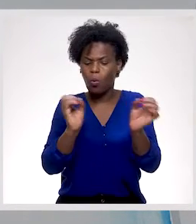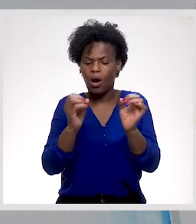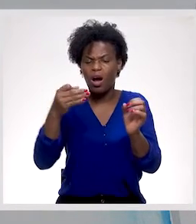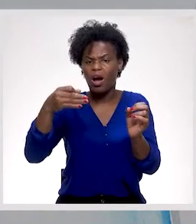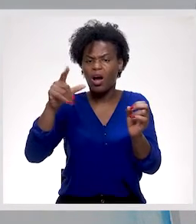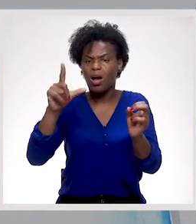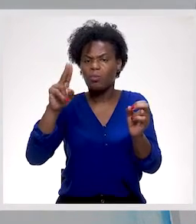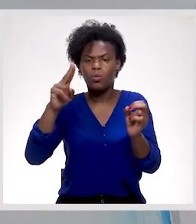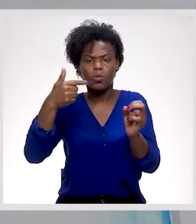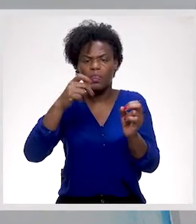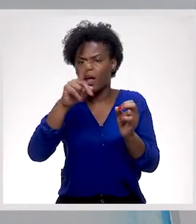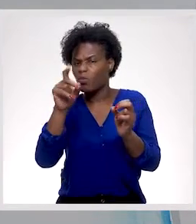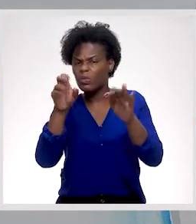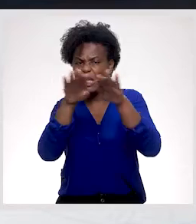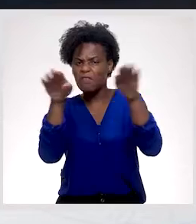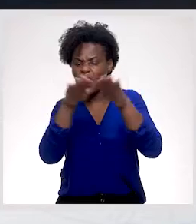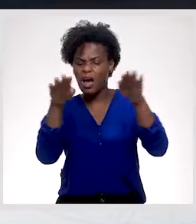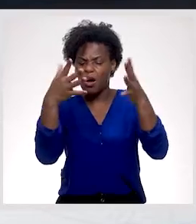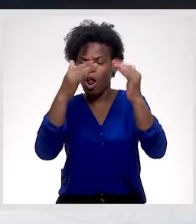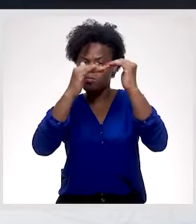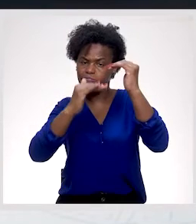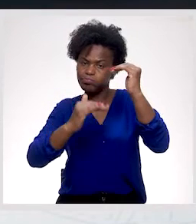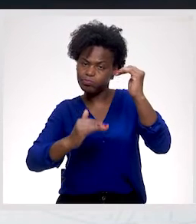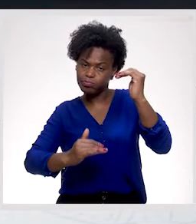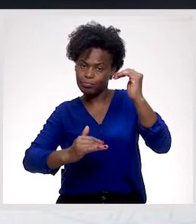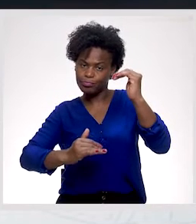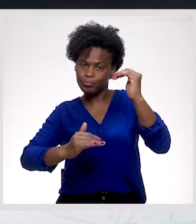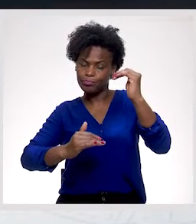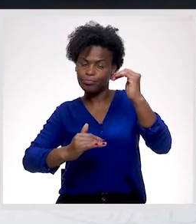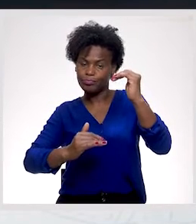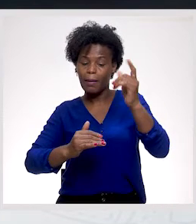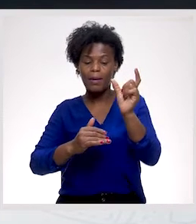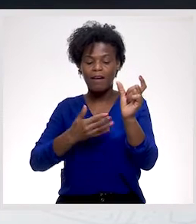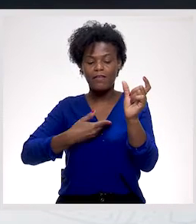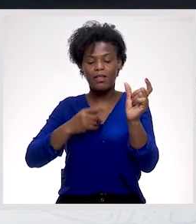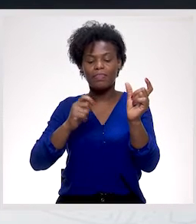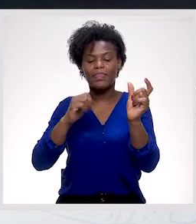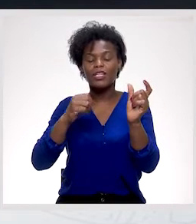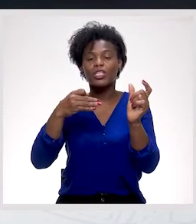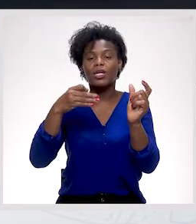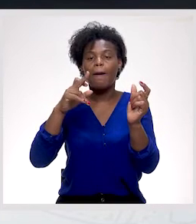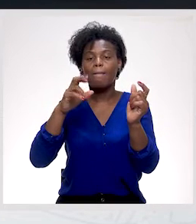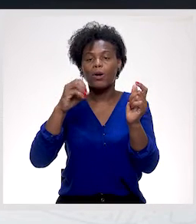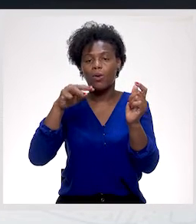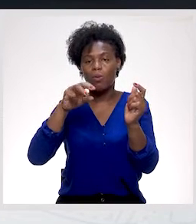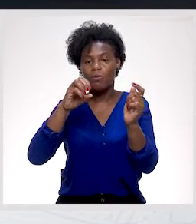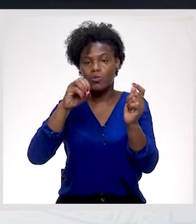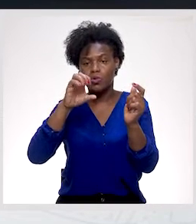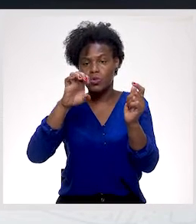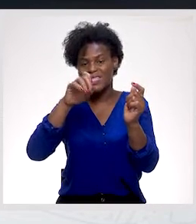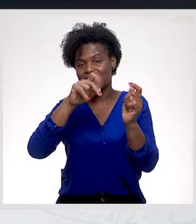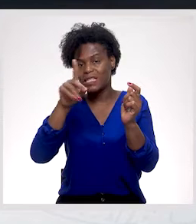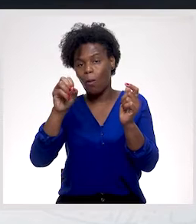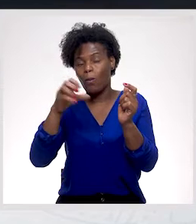despromoção do Plutão. Então, estão a ver ali, na imagem, o Plutão a